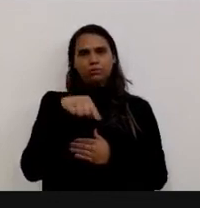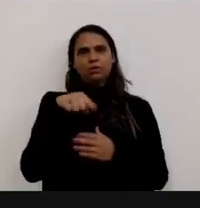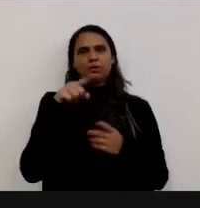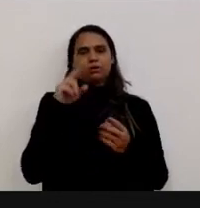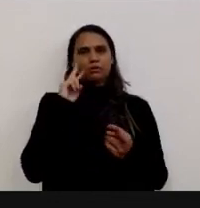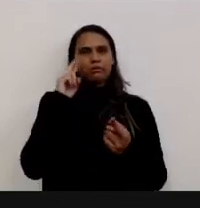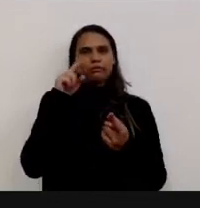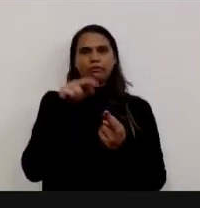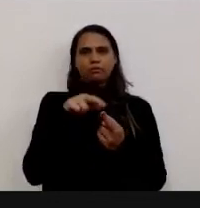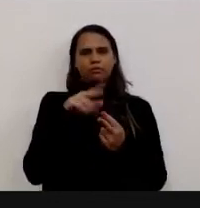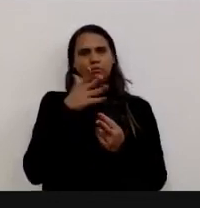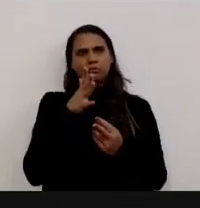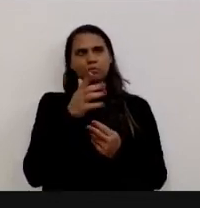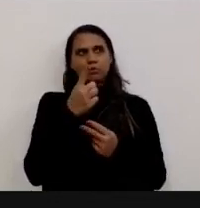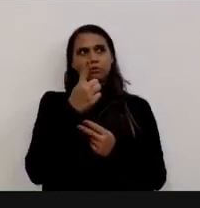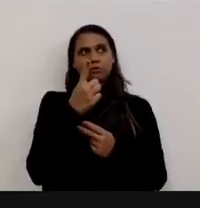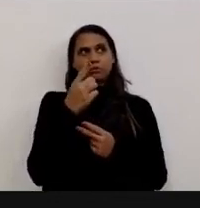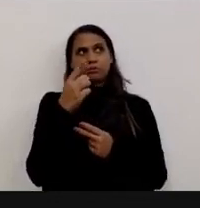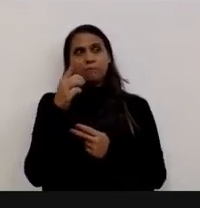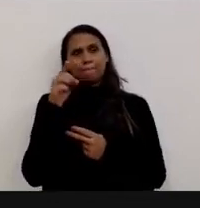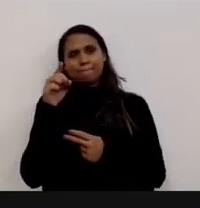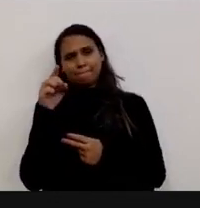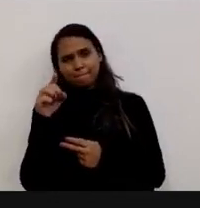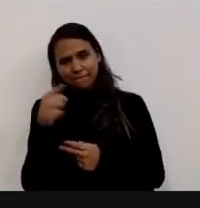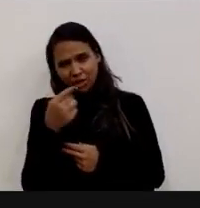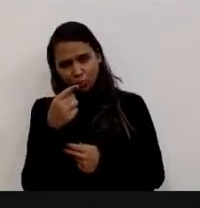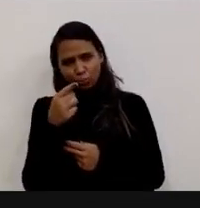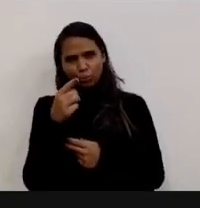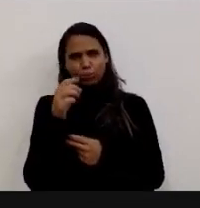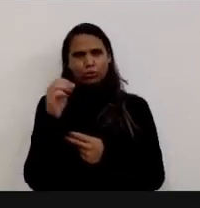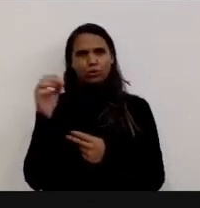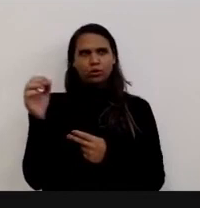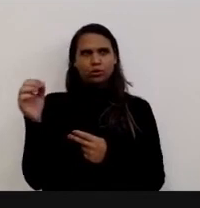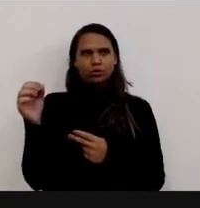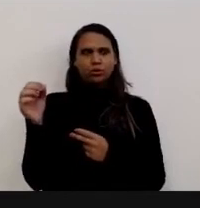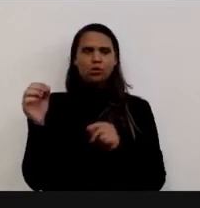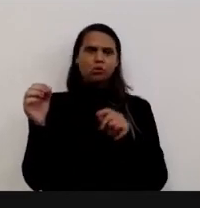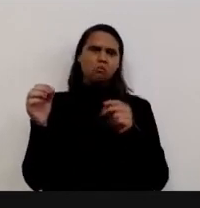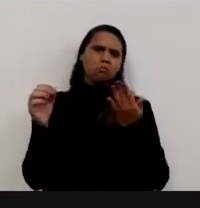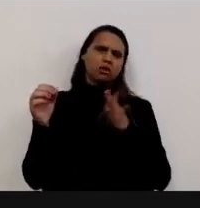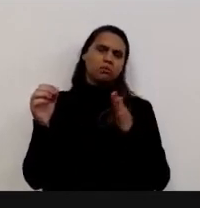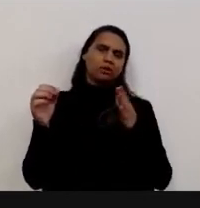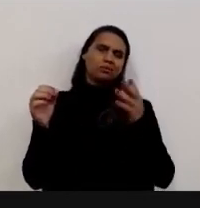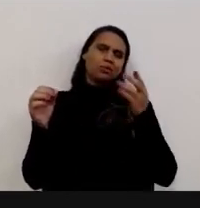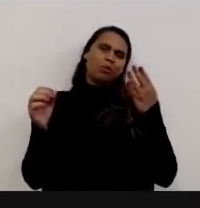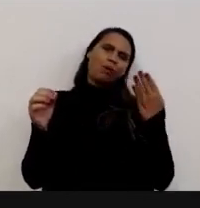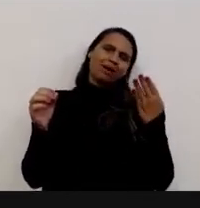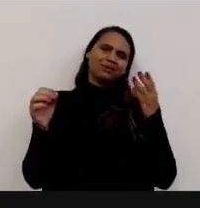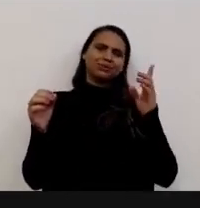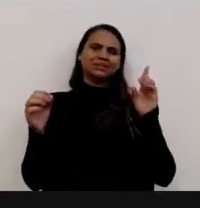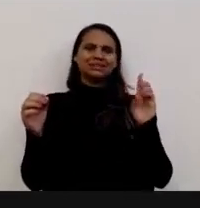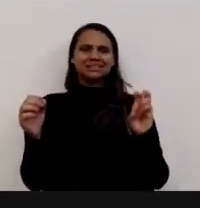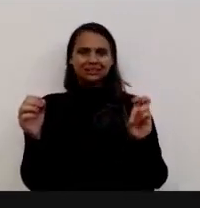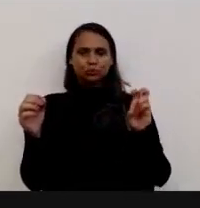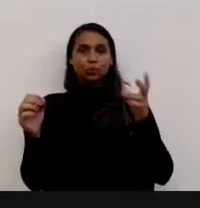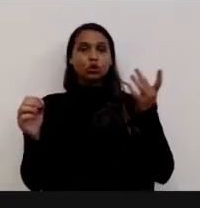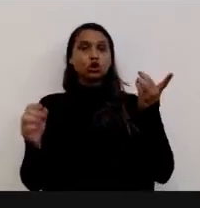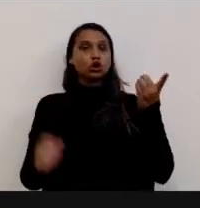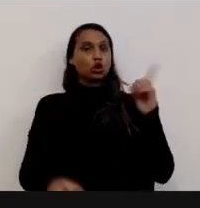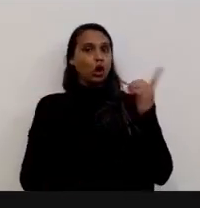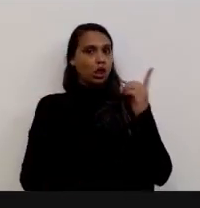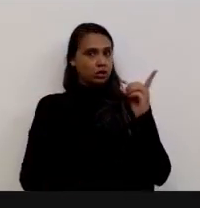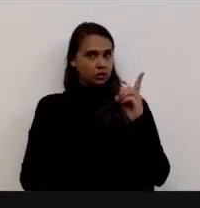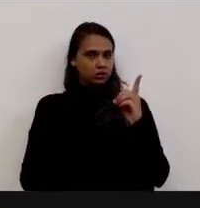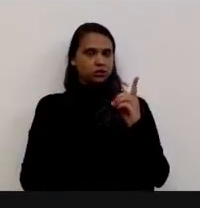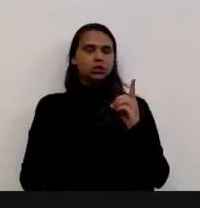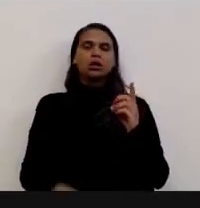É barato, em torno de 1.000 CAPTCHAs, sai em torno de, não sei, são $4, $5. vale a pena utilizar APIs para esse sentido. Seria possível